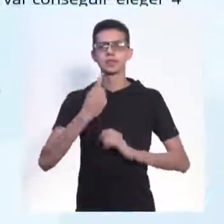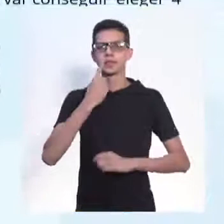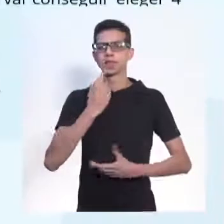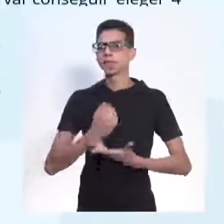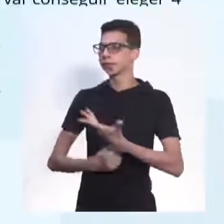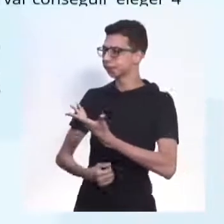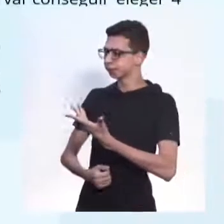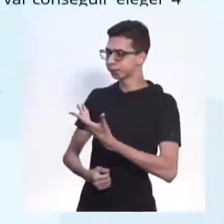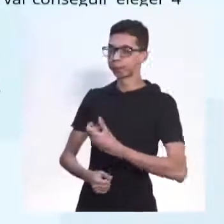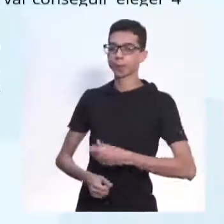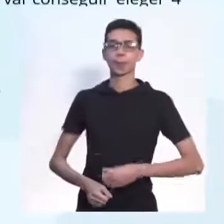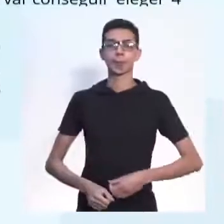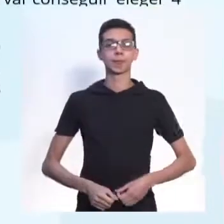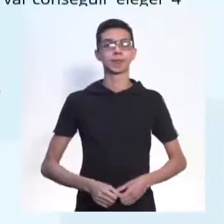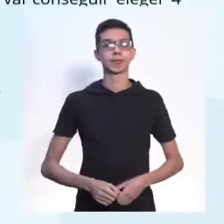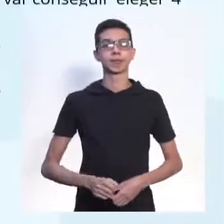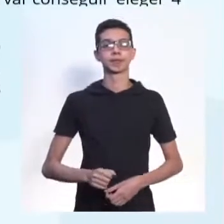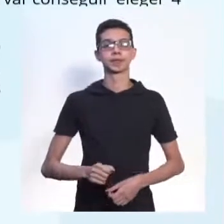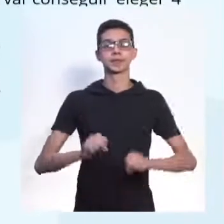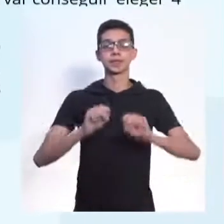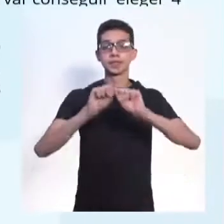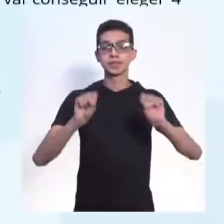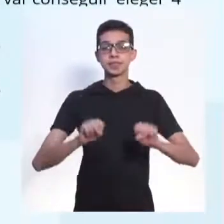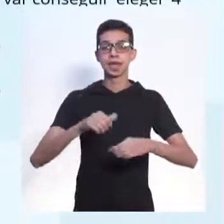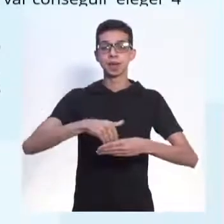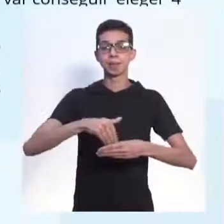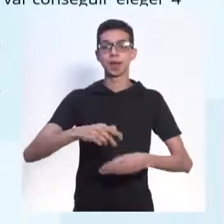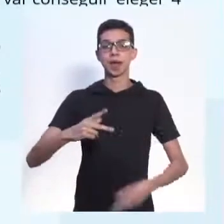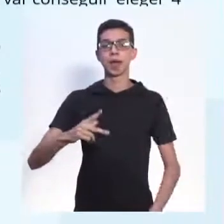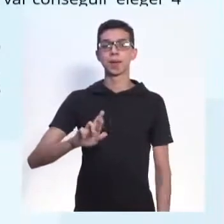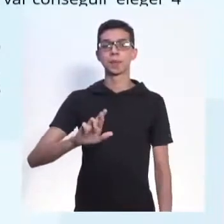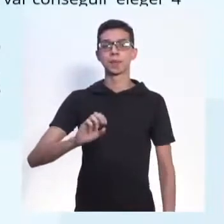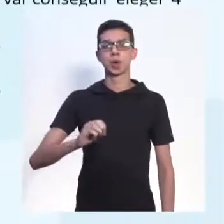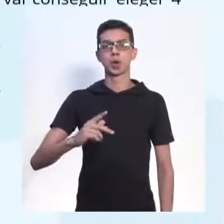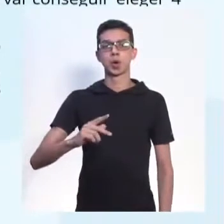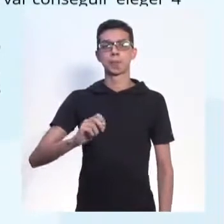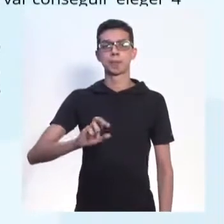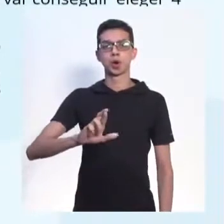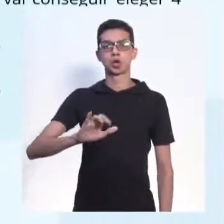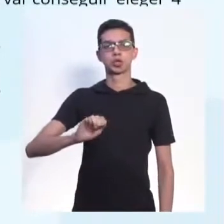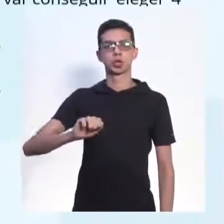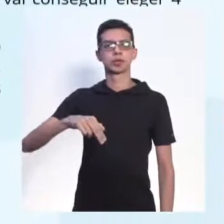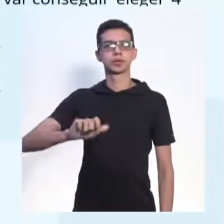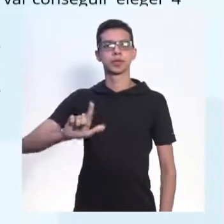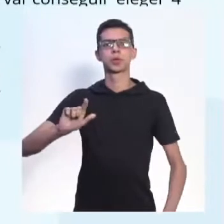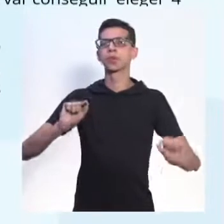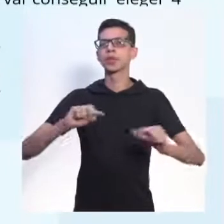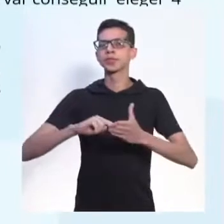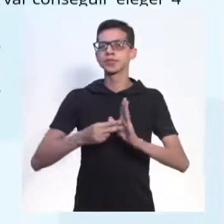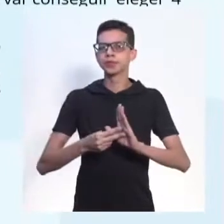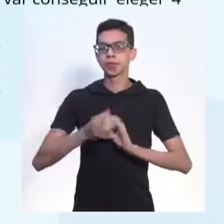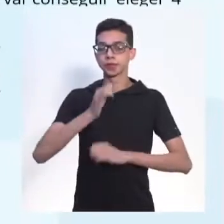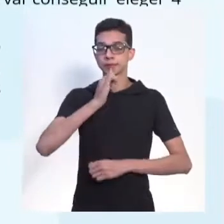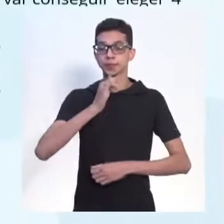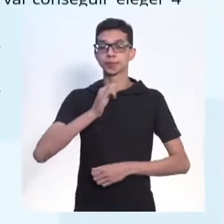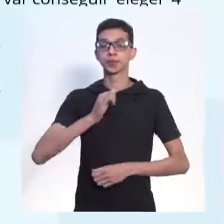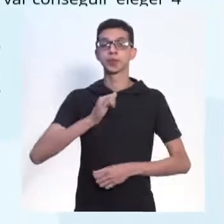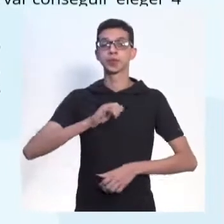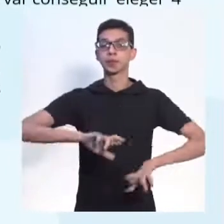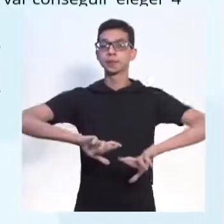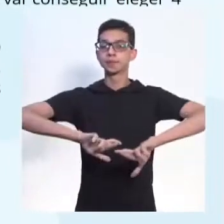sistema eleitoral proporcional proporcional a ideia fundamental é trazer a maior pluralidade